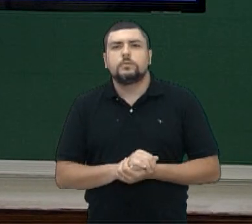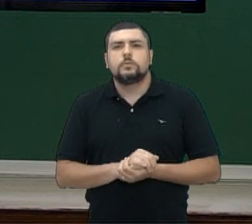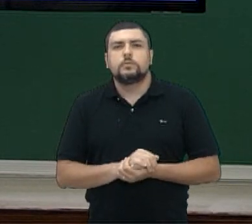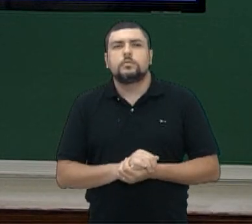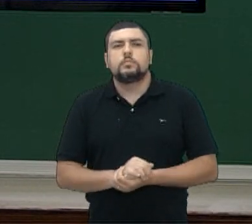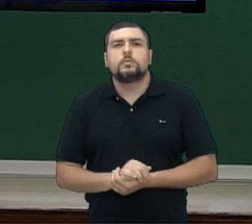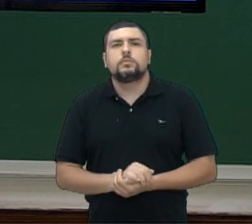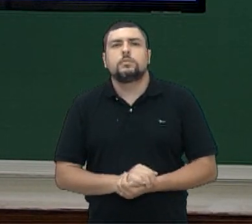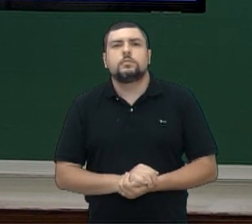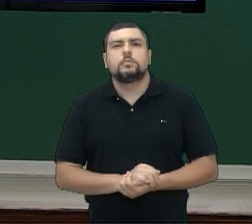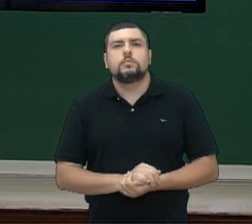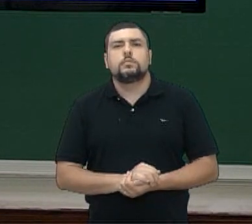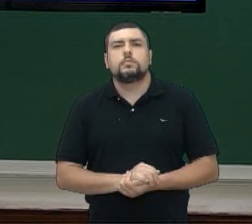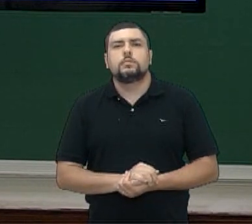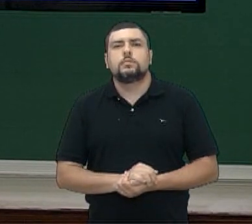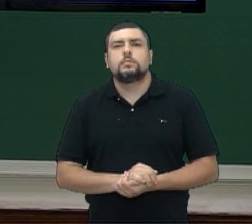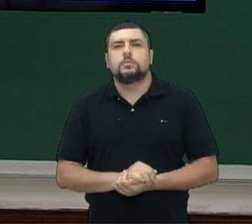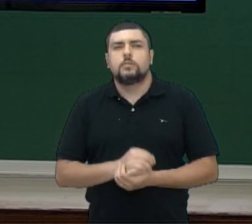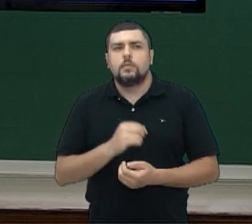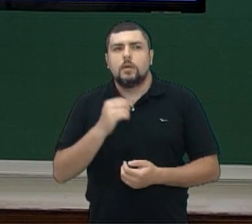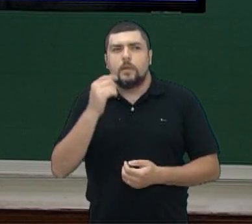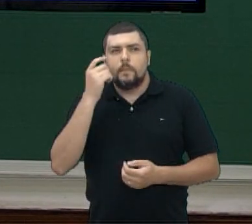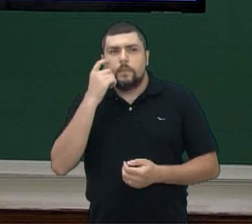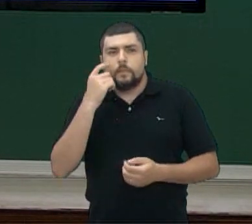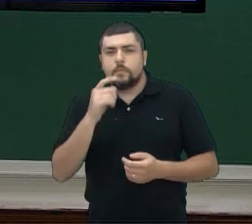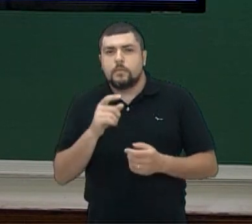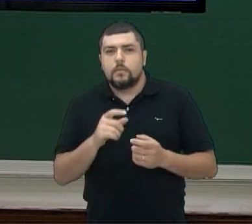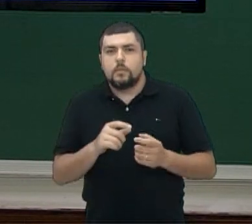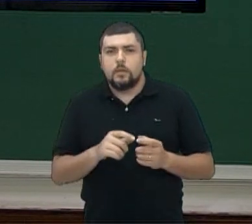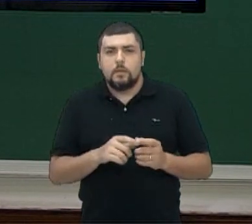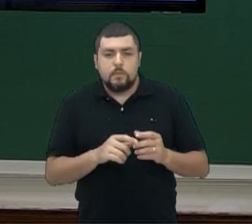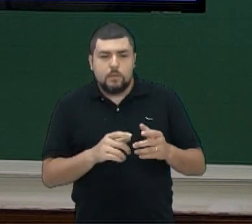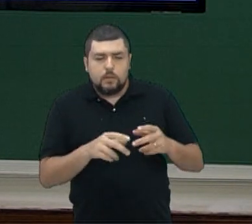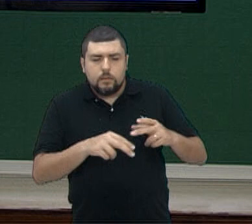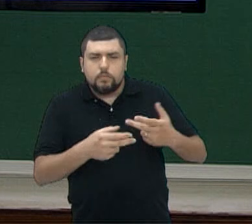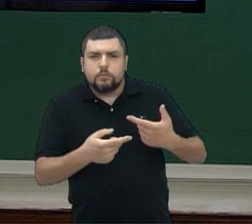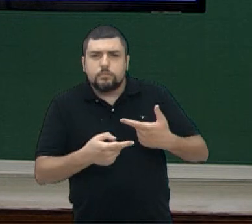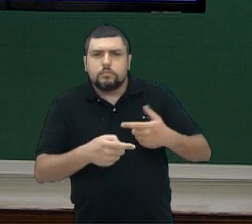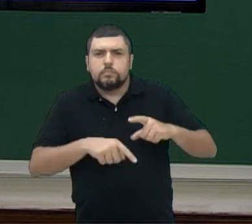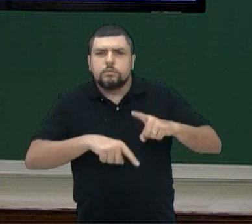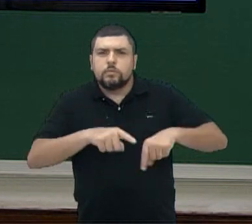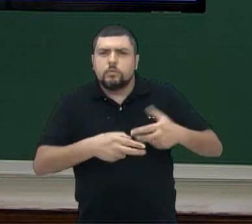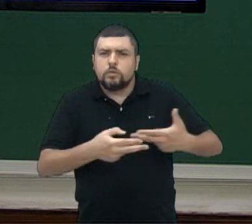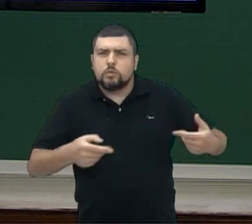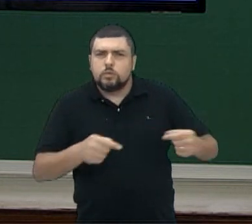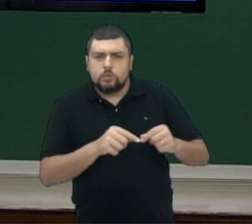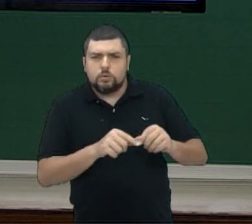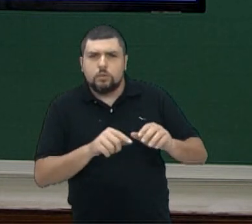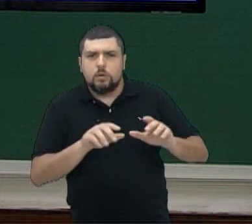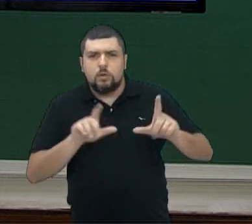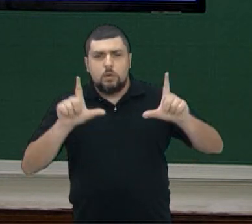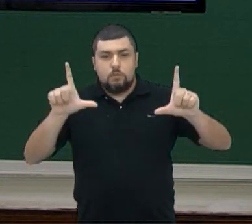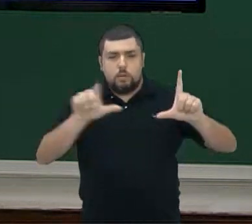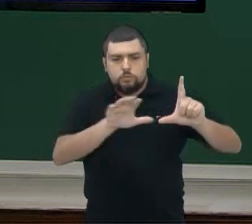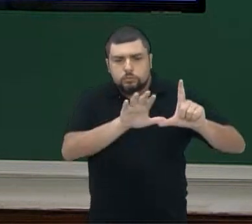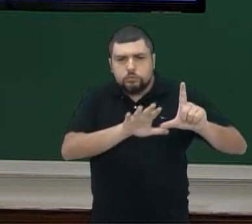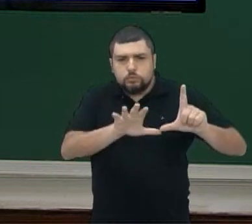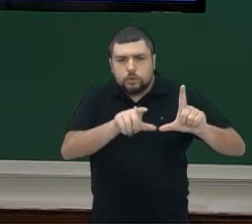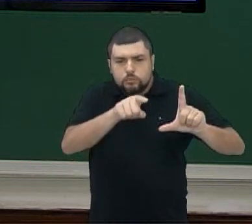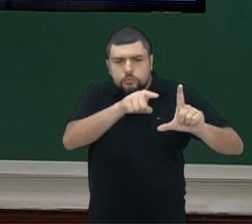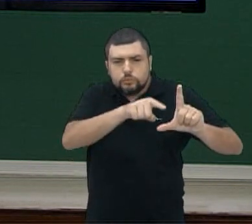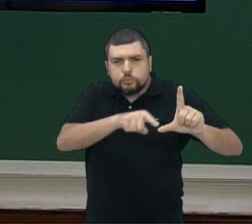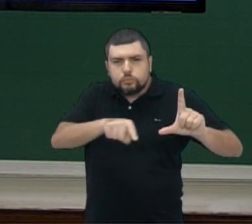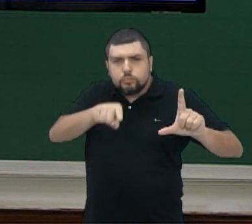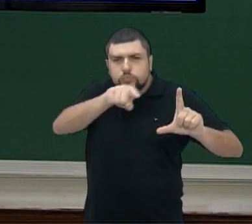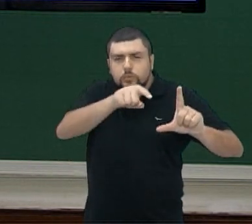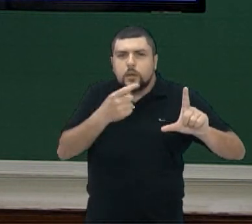this? Eu circulei aqui para vocês poderem ver e marcar uma das duas opções sobre o que é isso aqui.